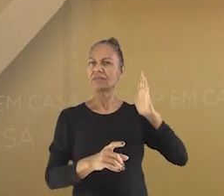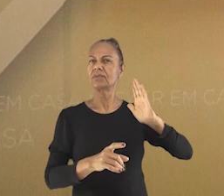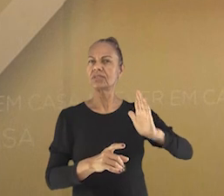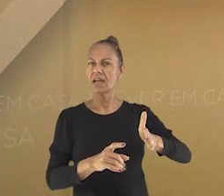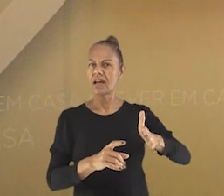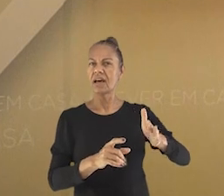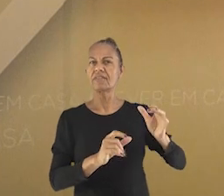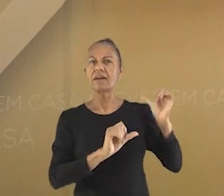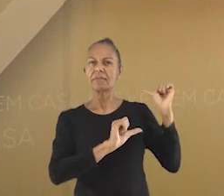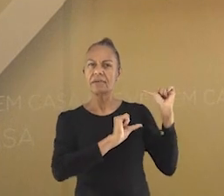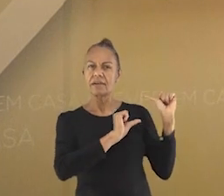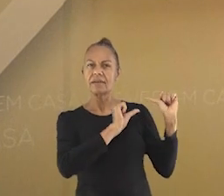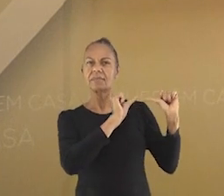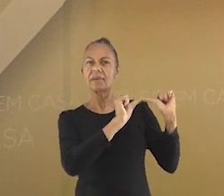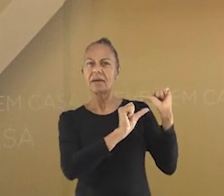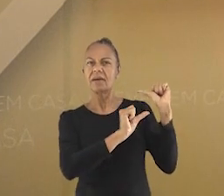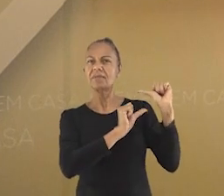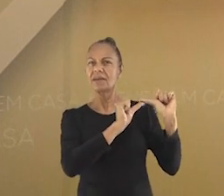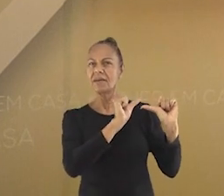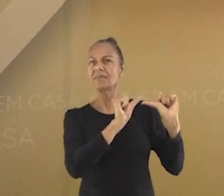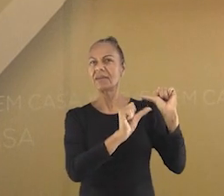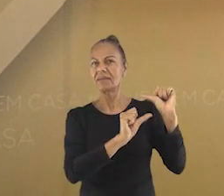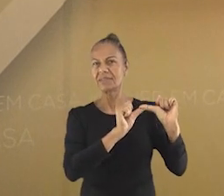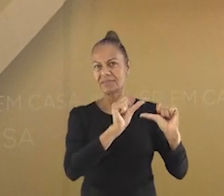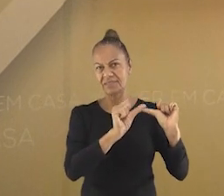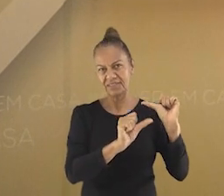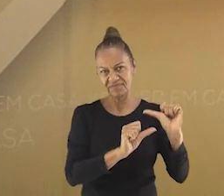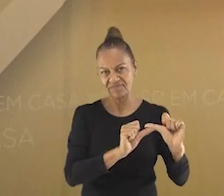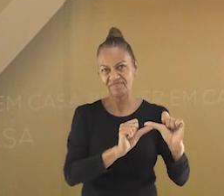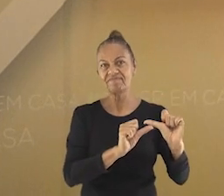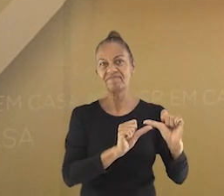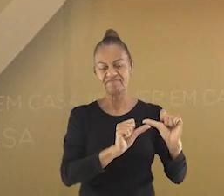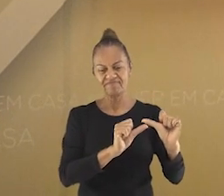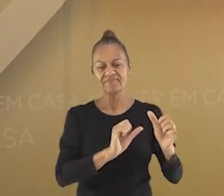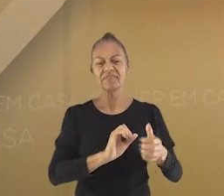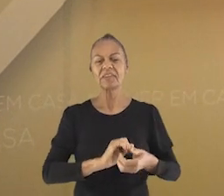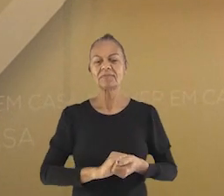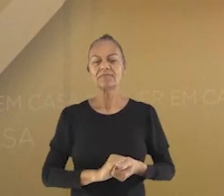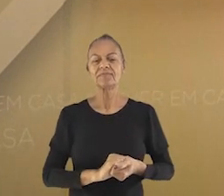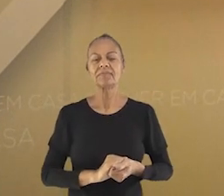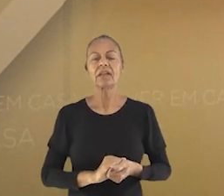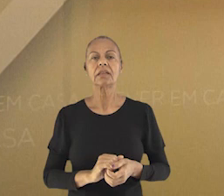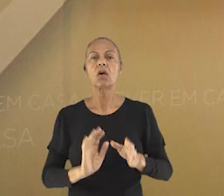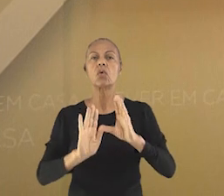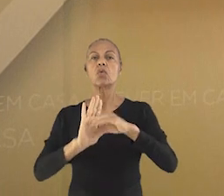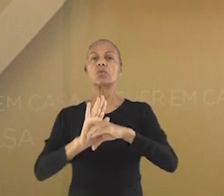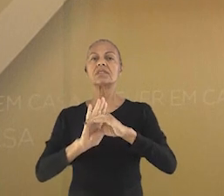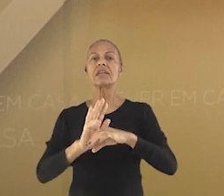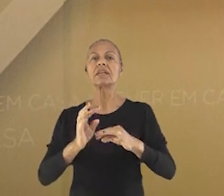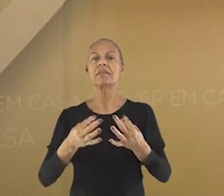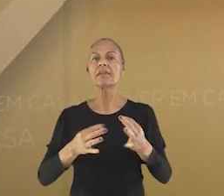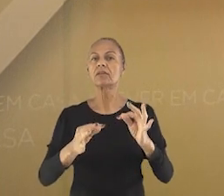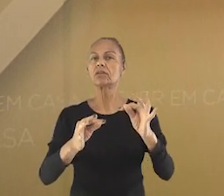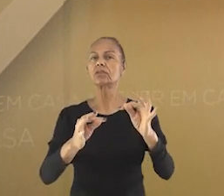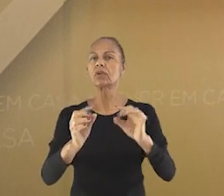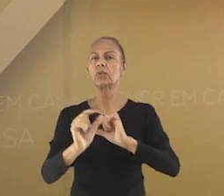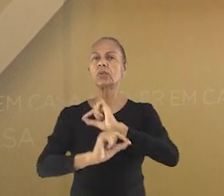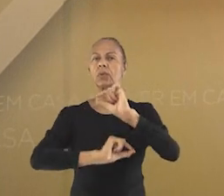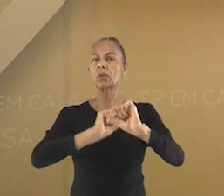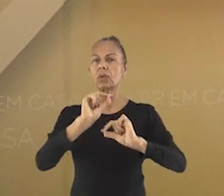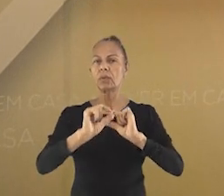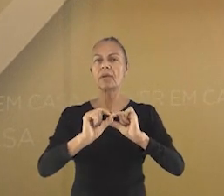aprimorando, passando por transformações. Podemos entender o conceito de tecnologia